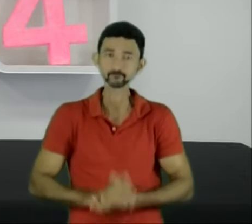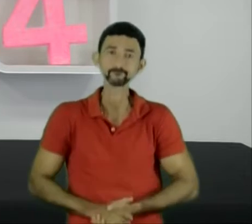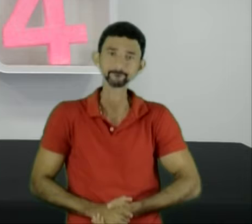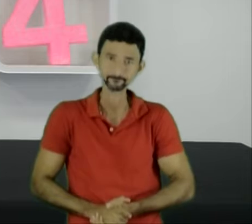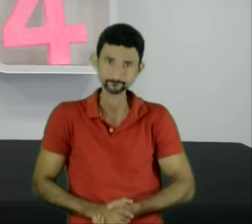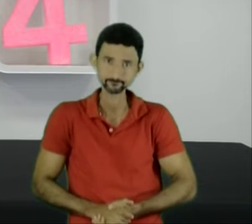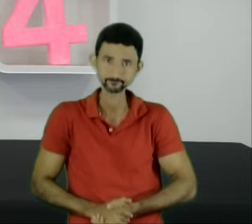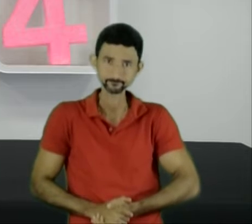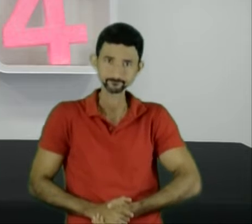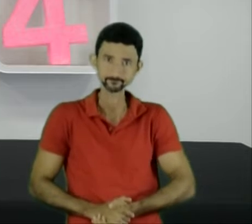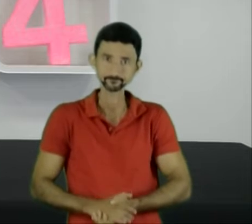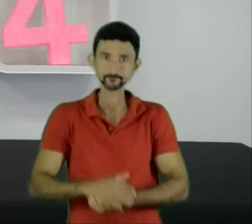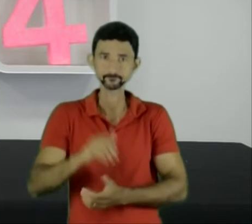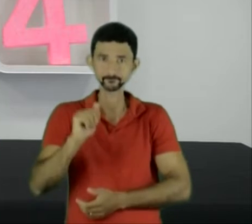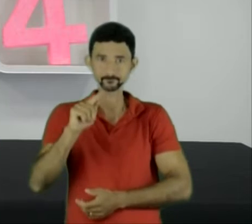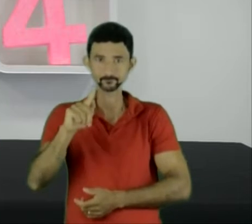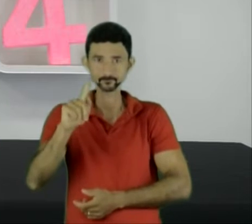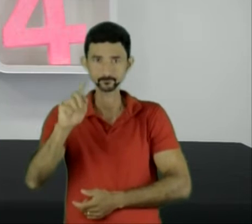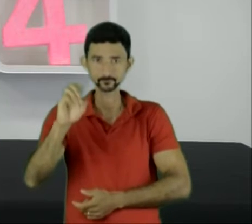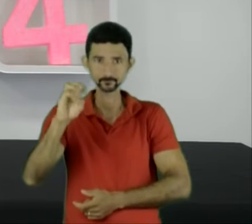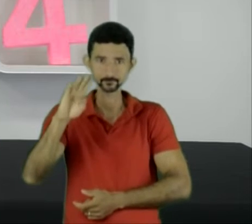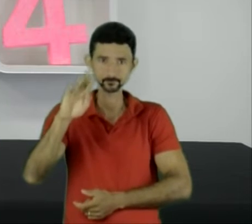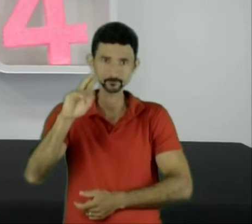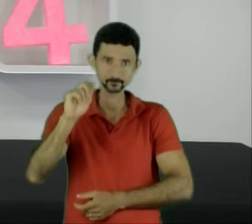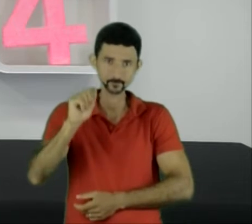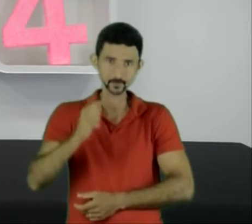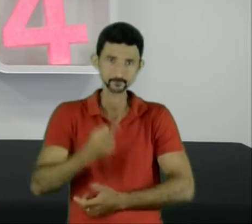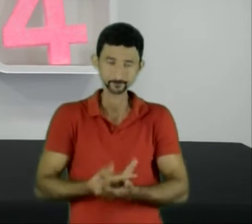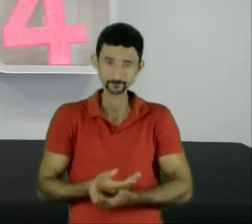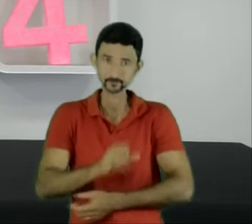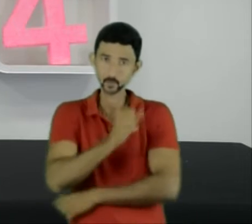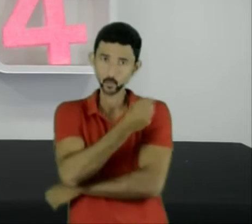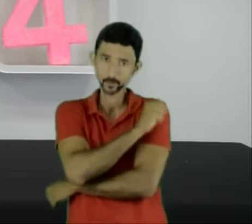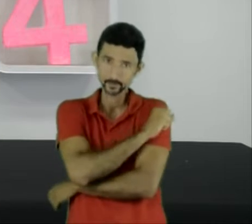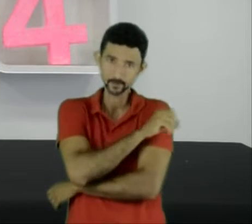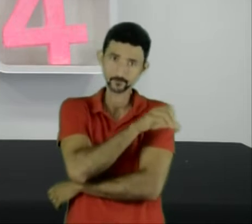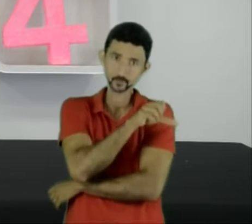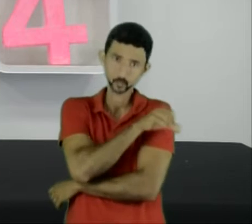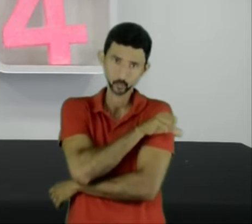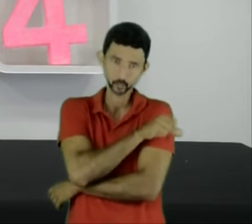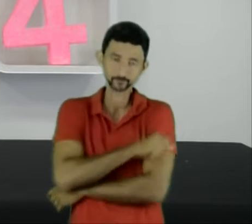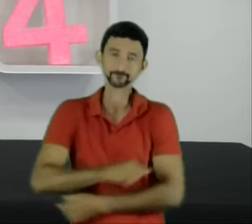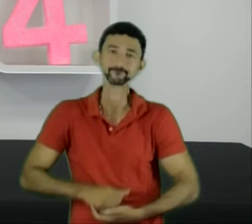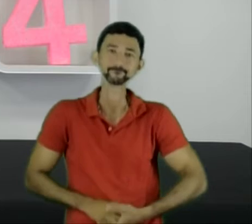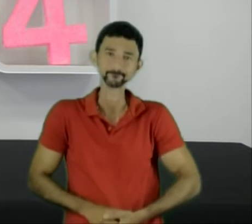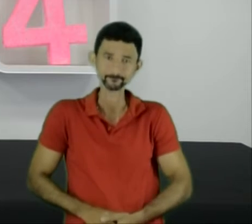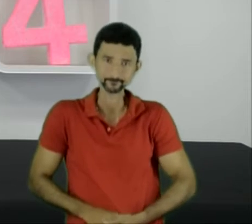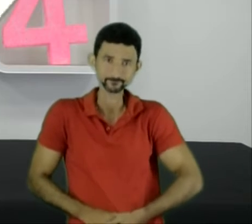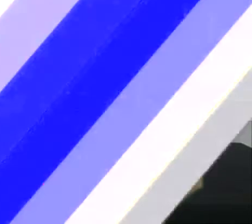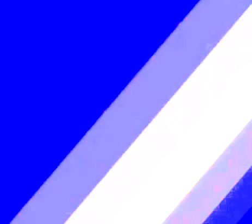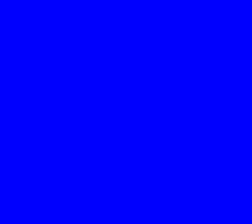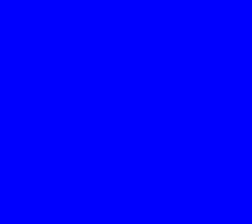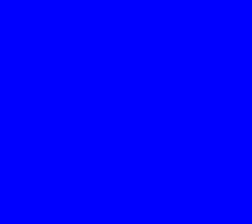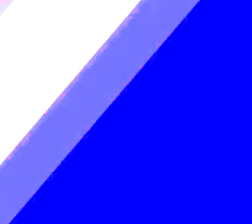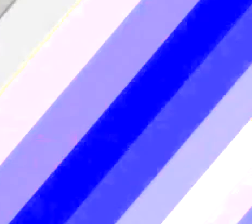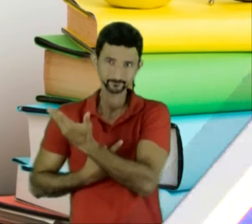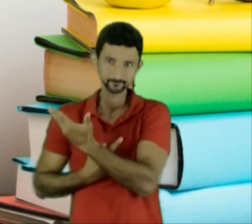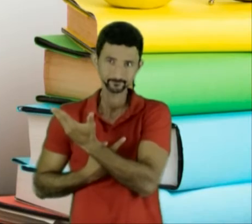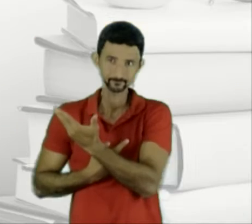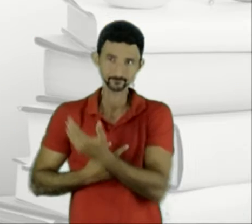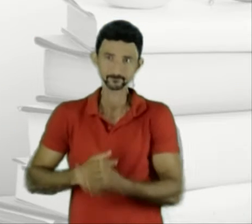algébrico, a álgebra, tanto do oitavo ano quanto do nono ano, certo? Então acompanha comigo na